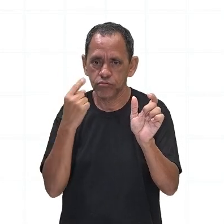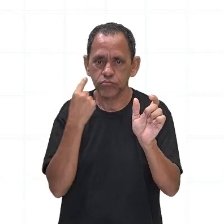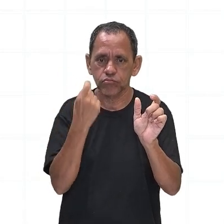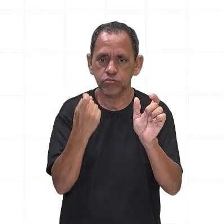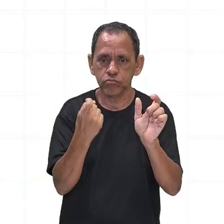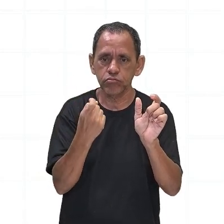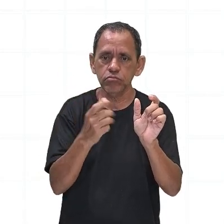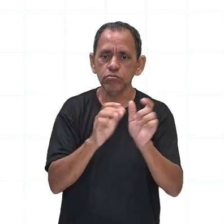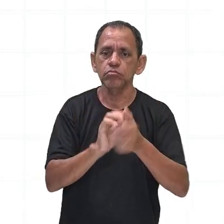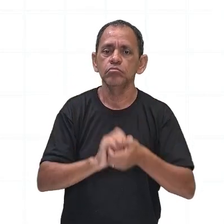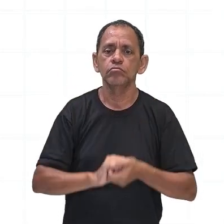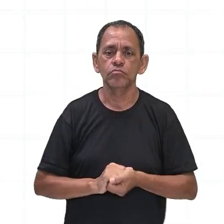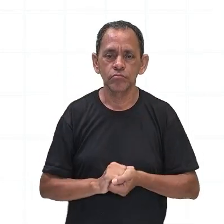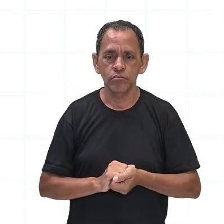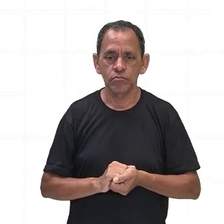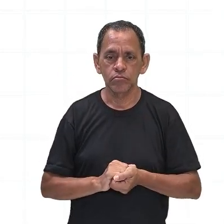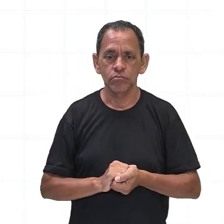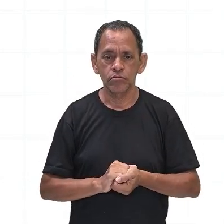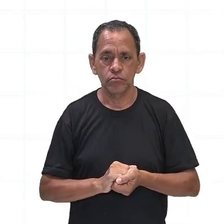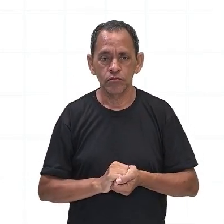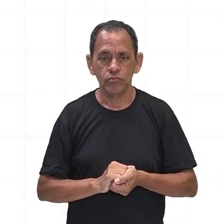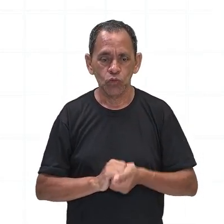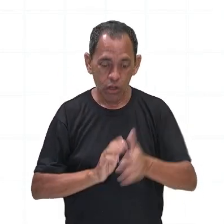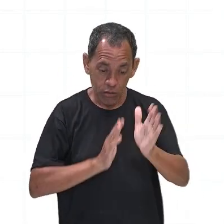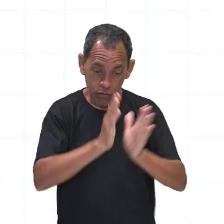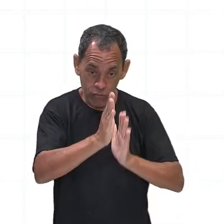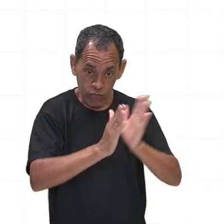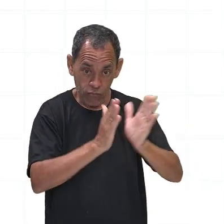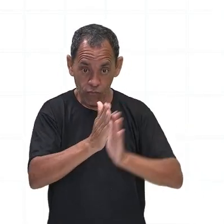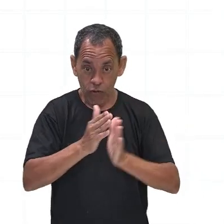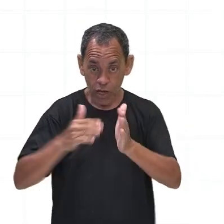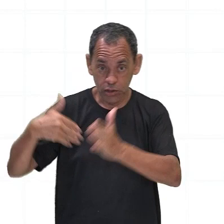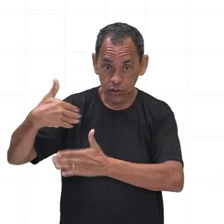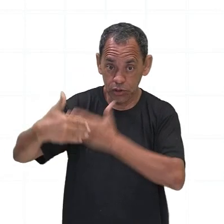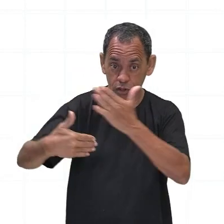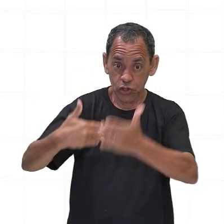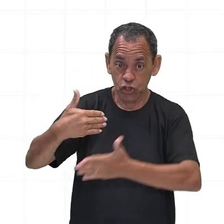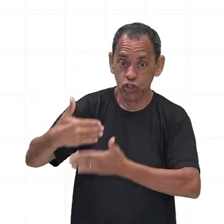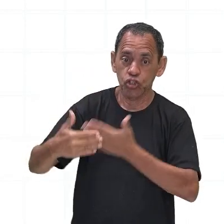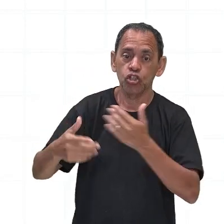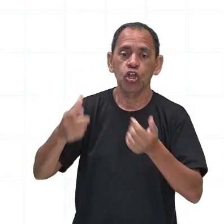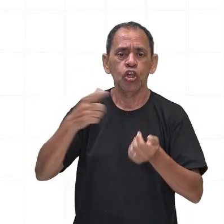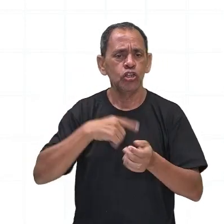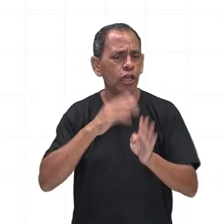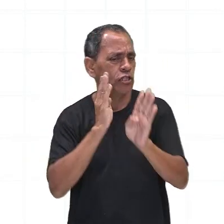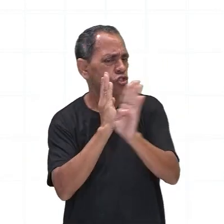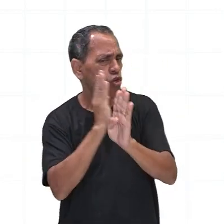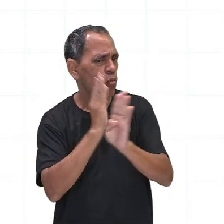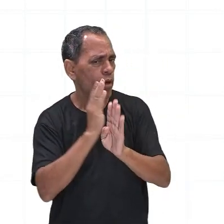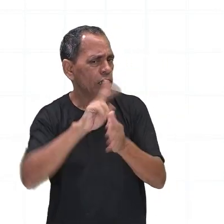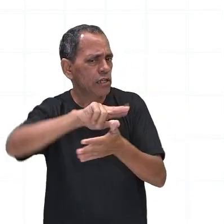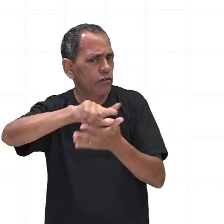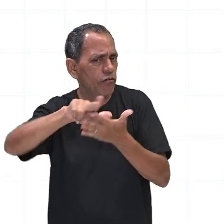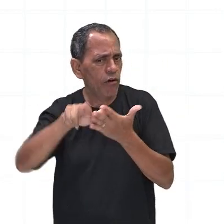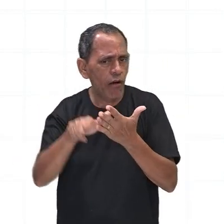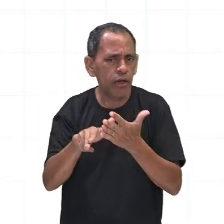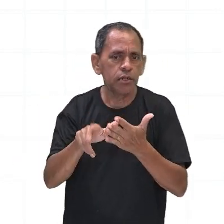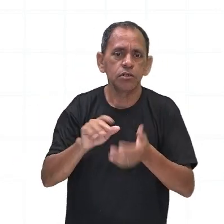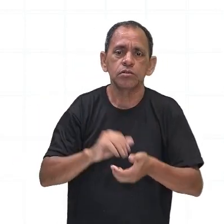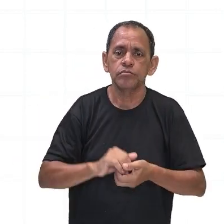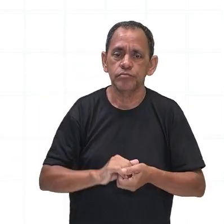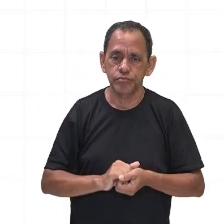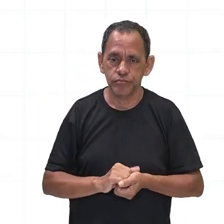a adolescência, fase do desenvolvimento humano, repleta de descobertas. Percebam que este termo está